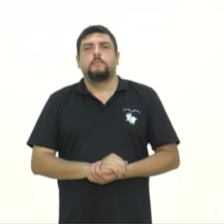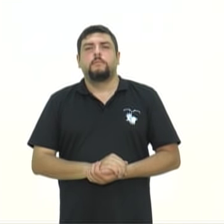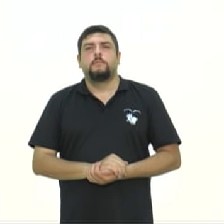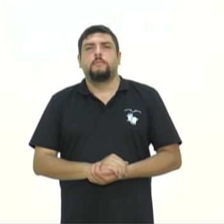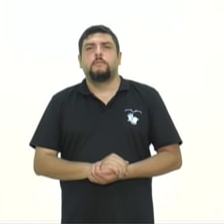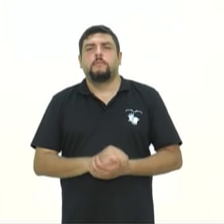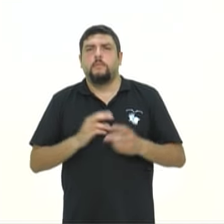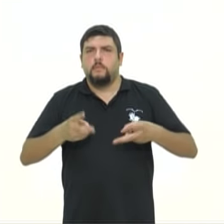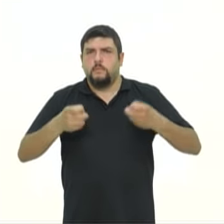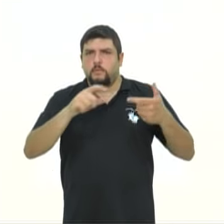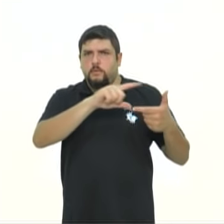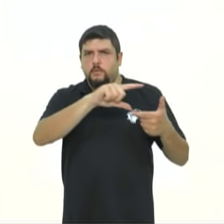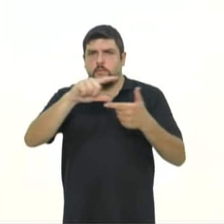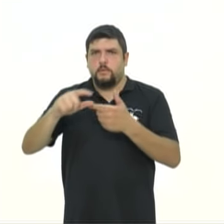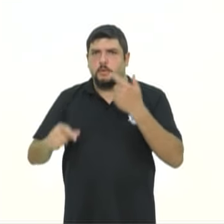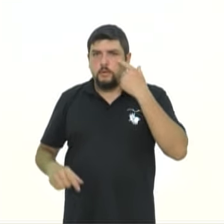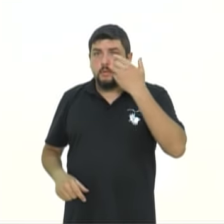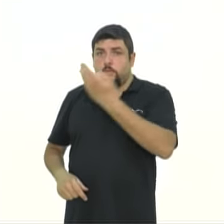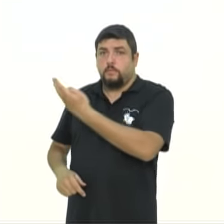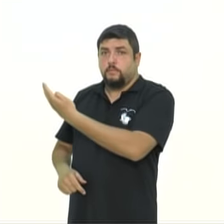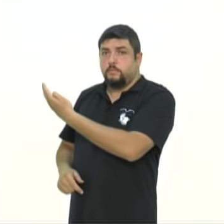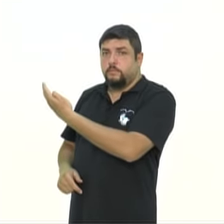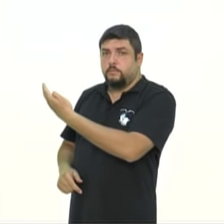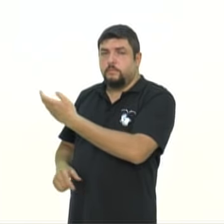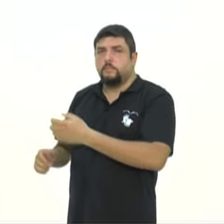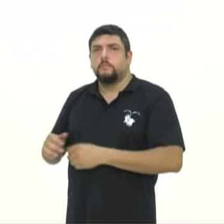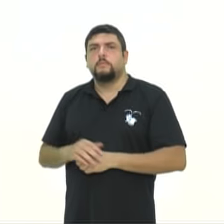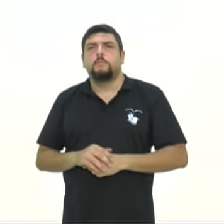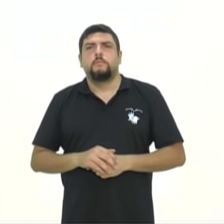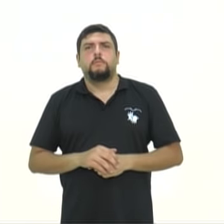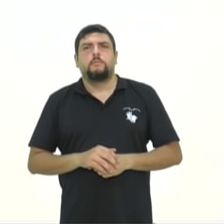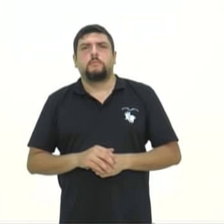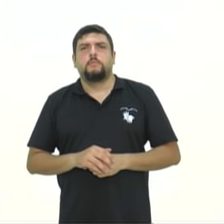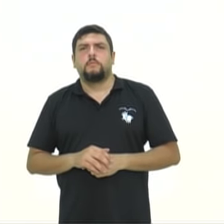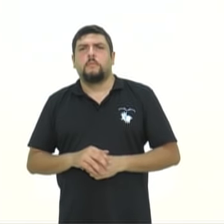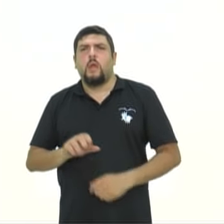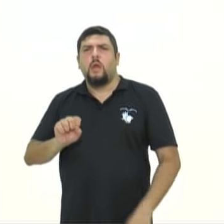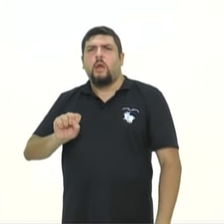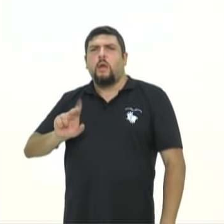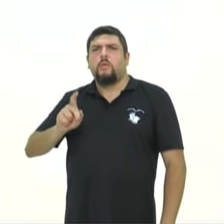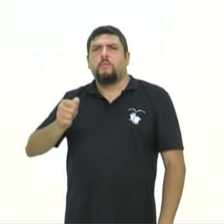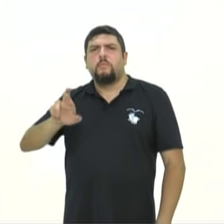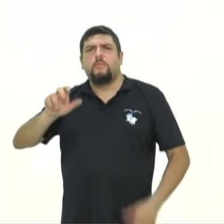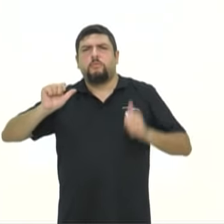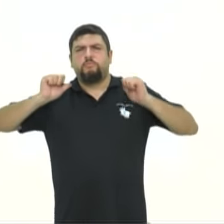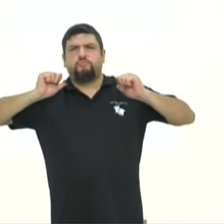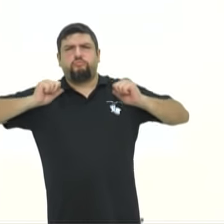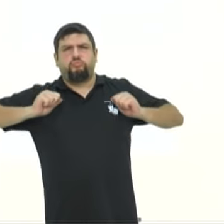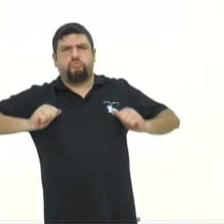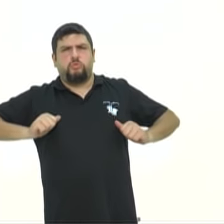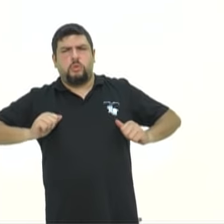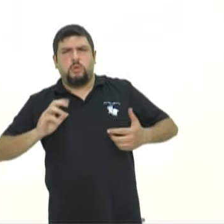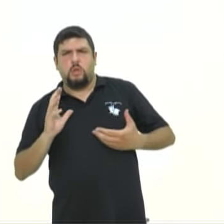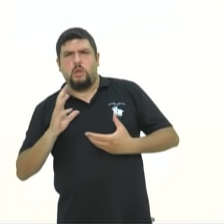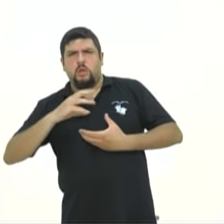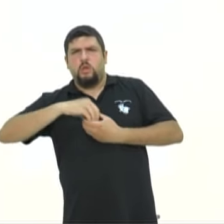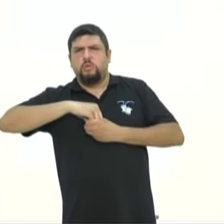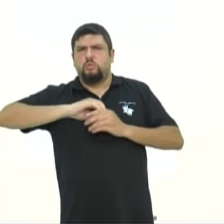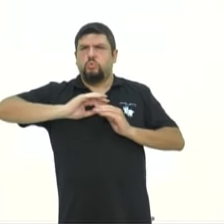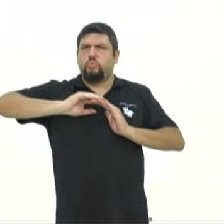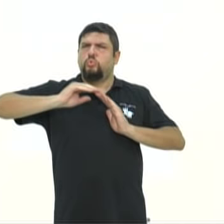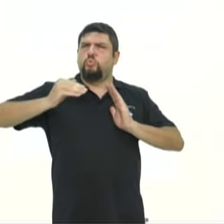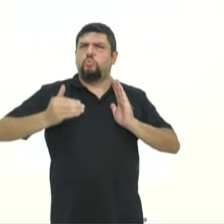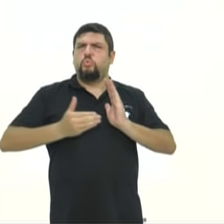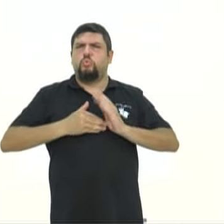tirinha, galera. Olhem lá. Uma super mochila de viagem. Ela tem tudo que uma pessoa precisa para